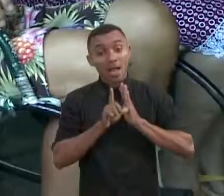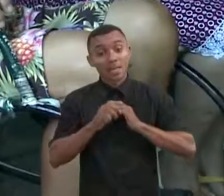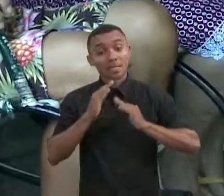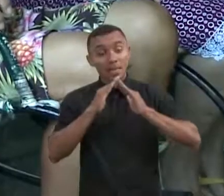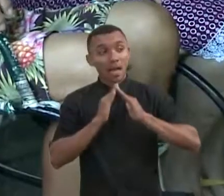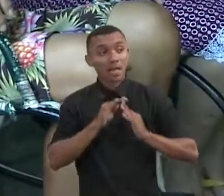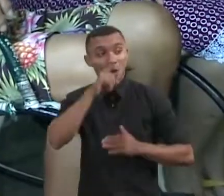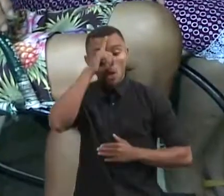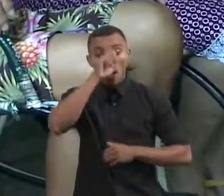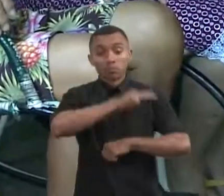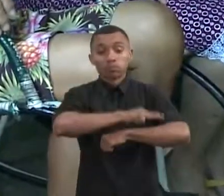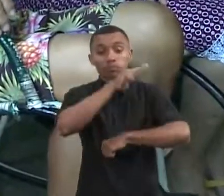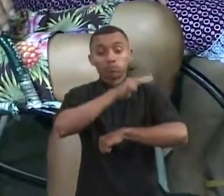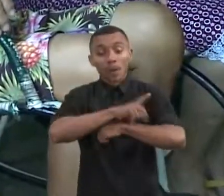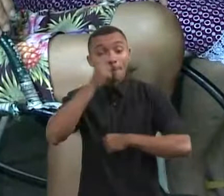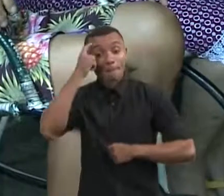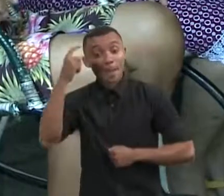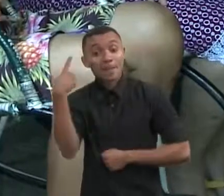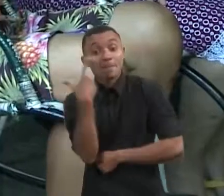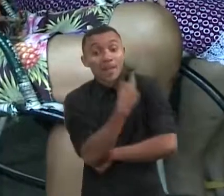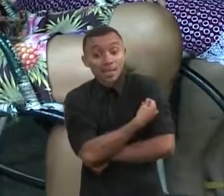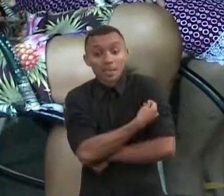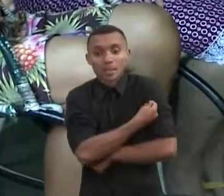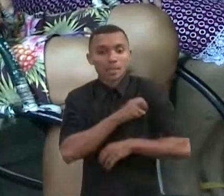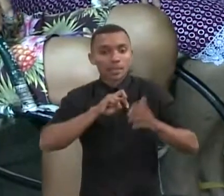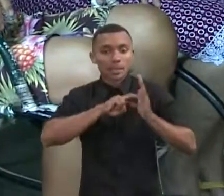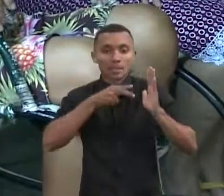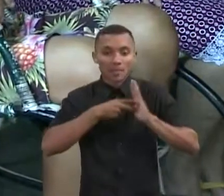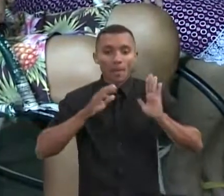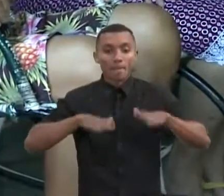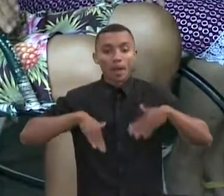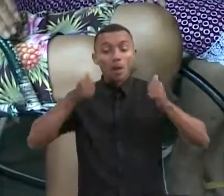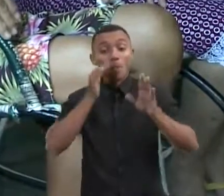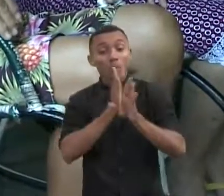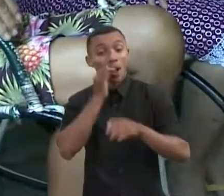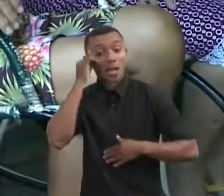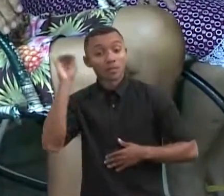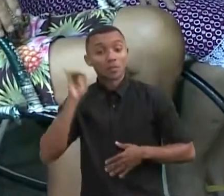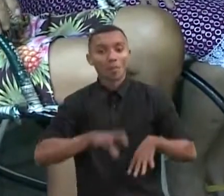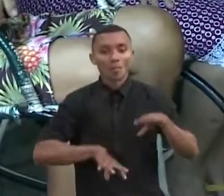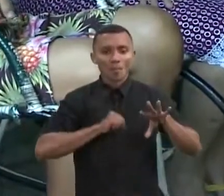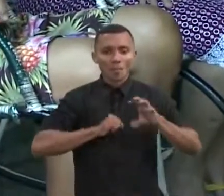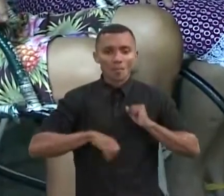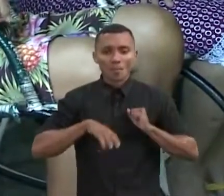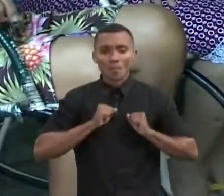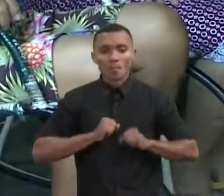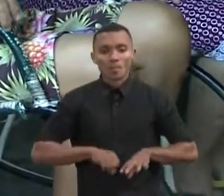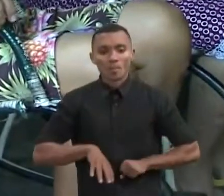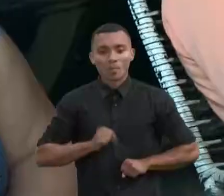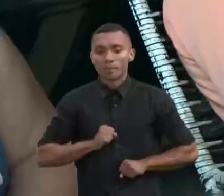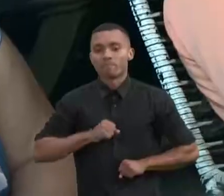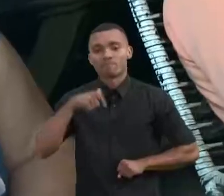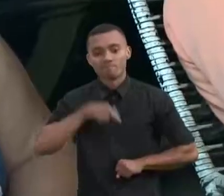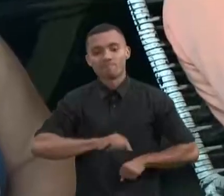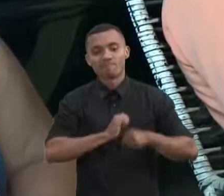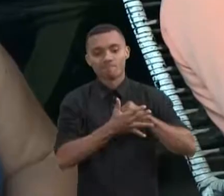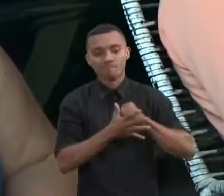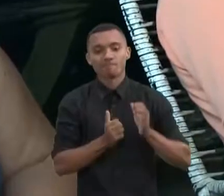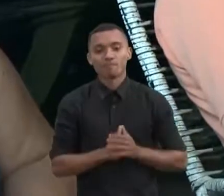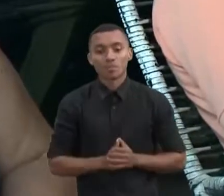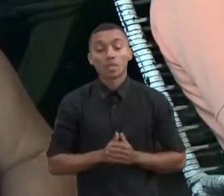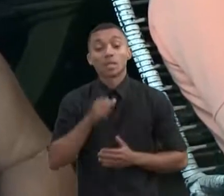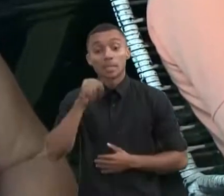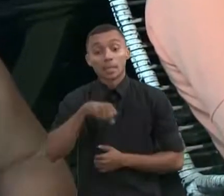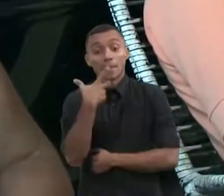internado. Eles imaginam que a vacina fez a diferença, evitando que outros familiares se contaminassem. A vacina veio,